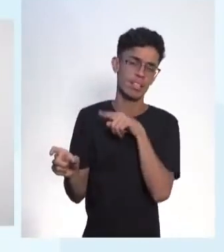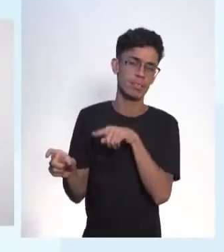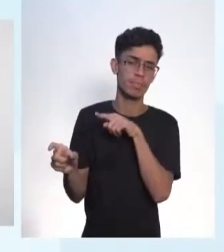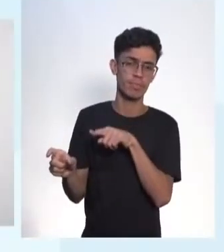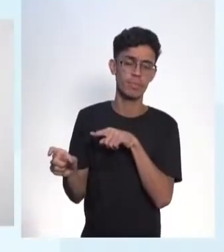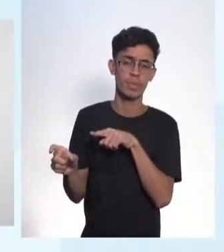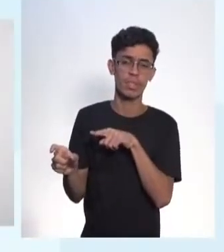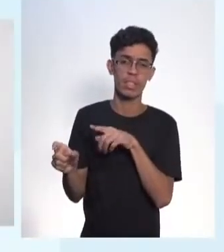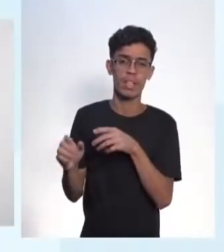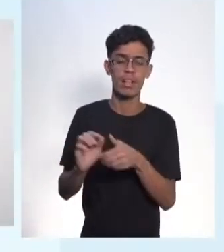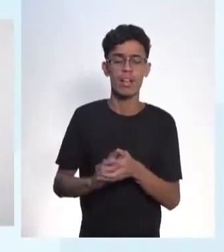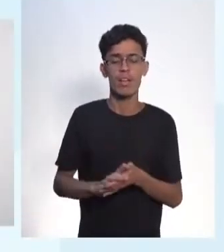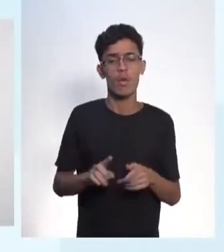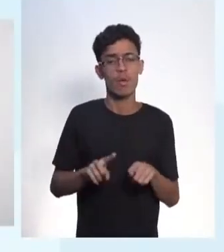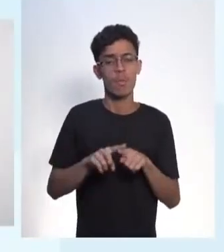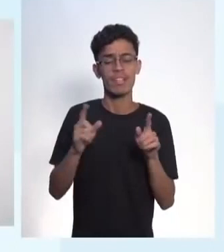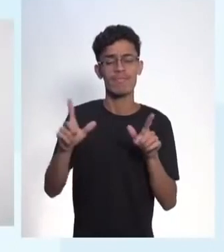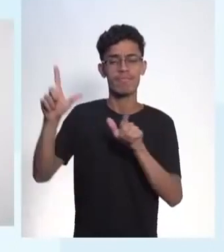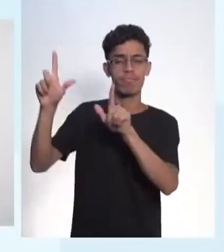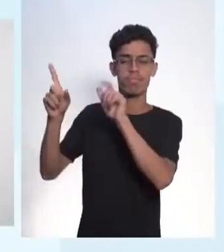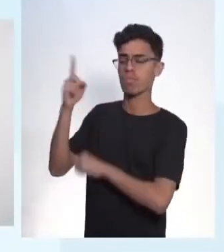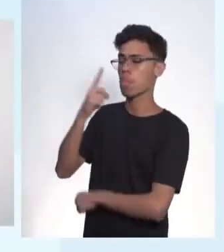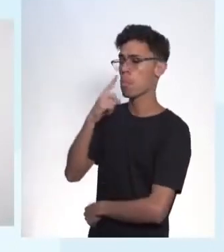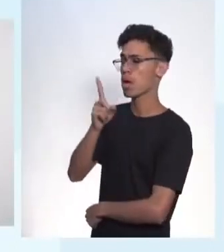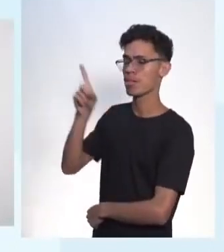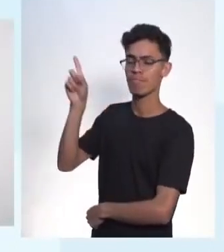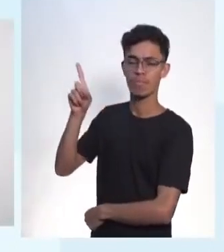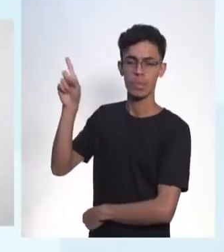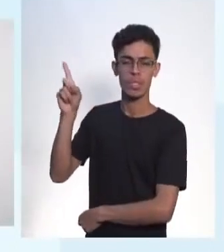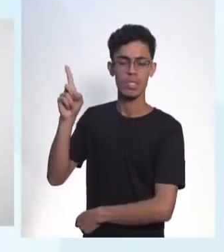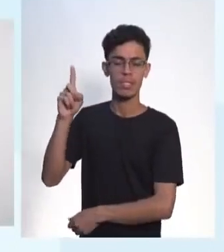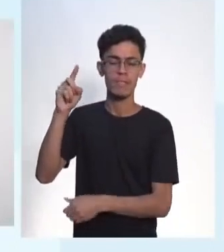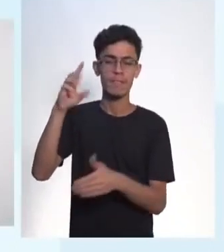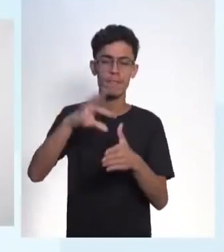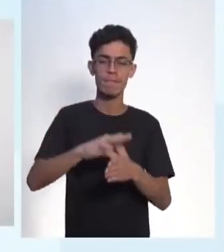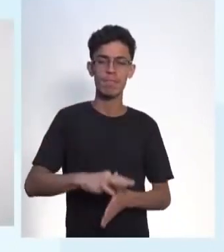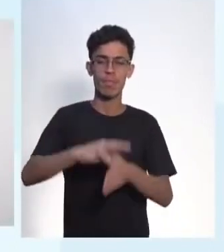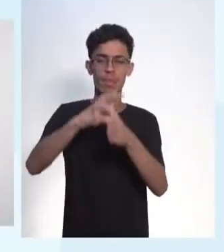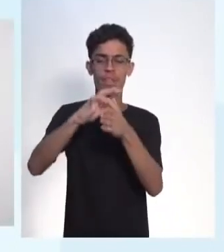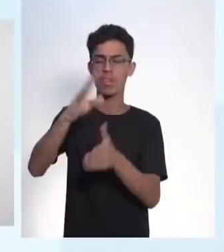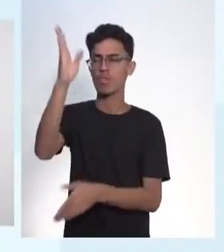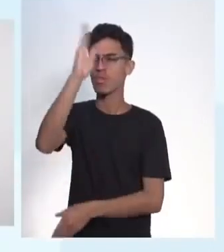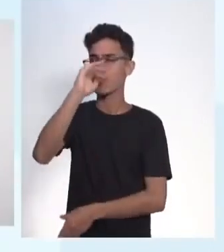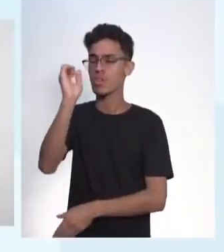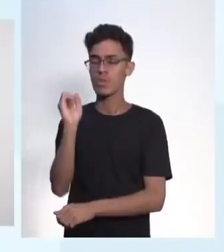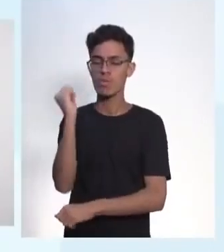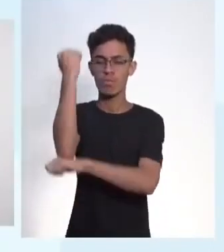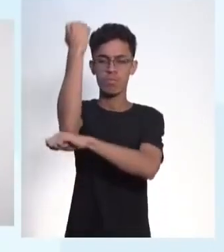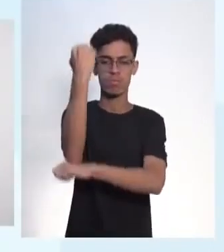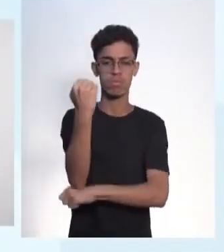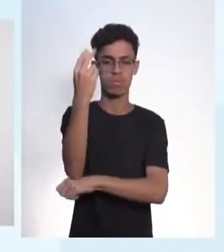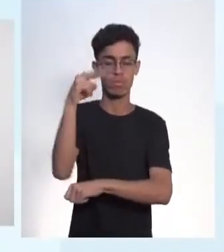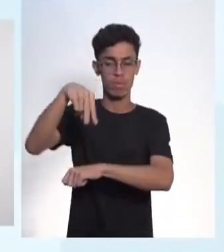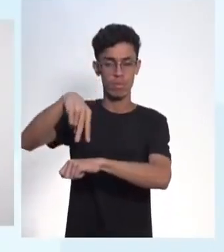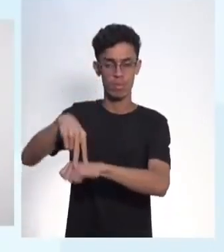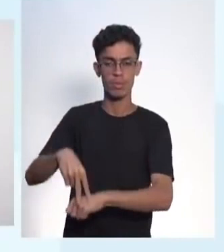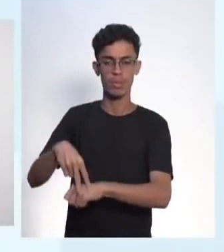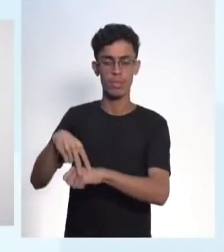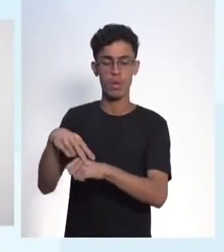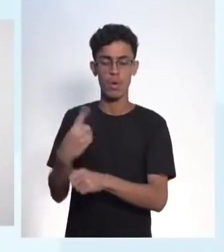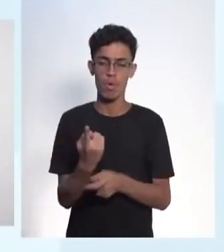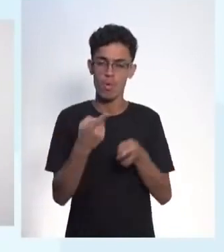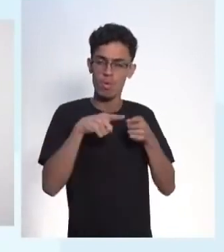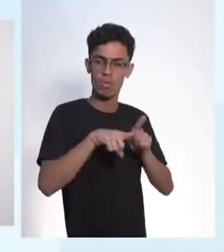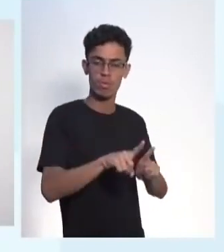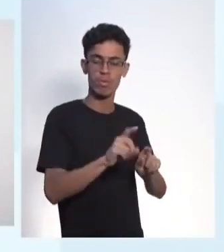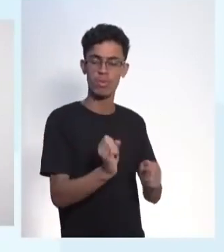Palmares. Mas está aí um dos grandes líderes no Brasil da resistência à escravidão,